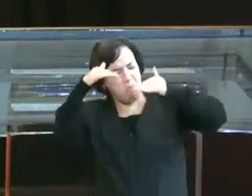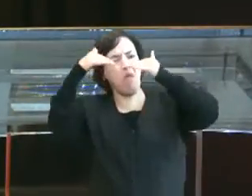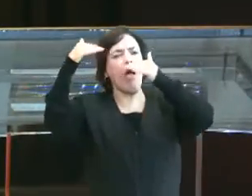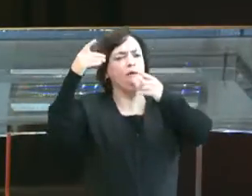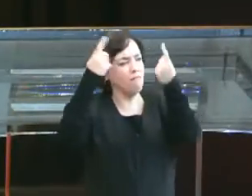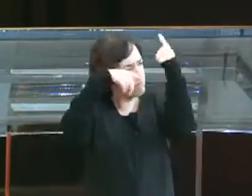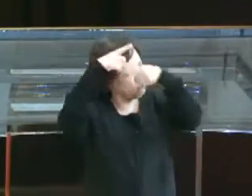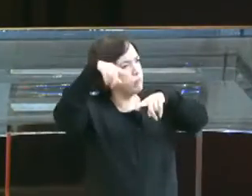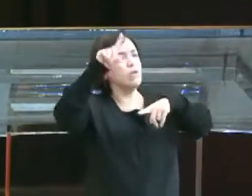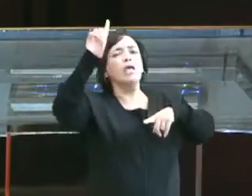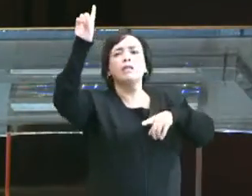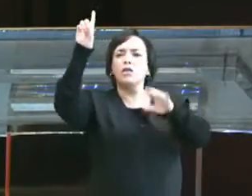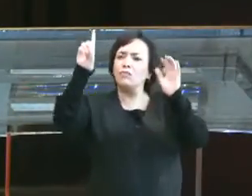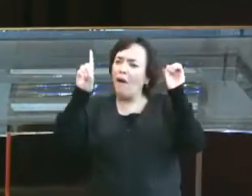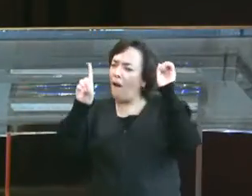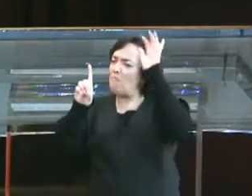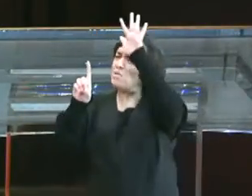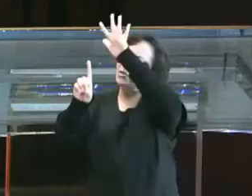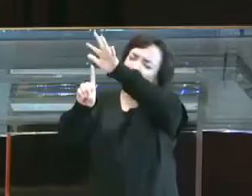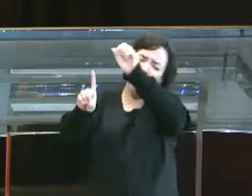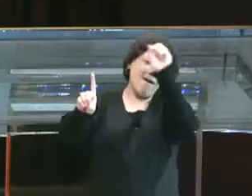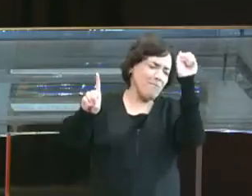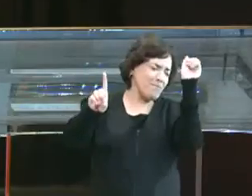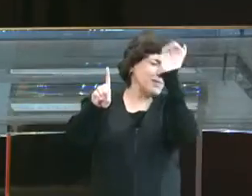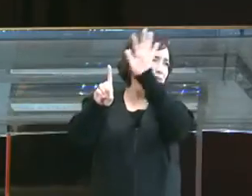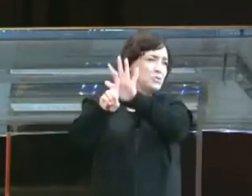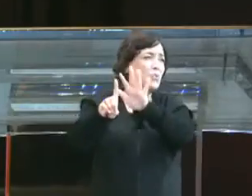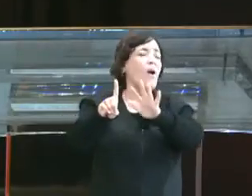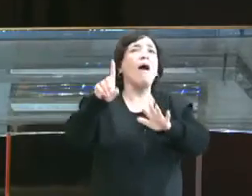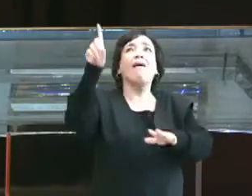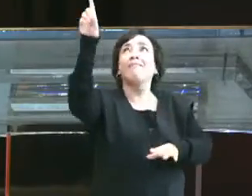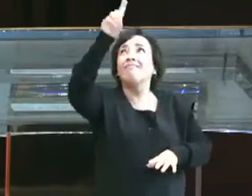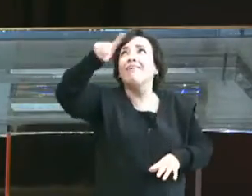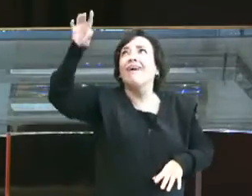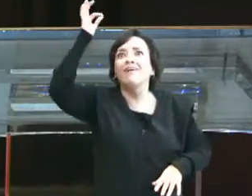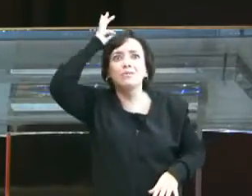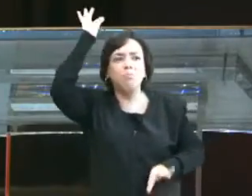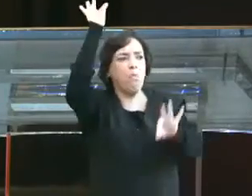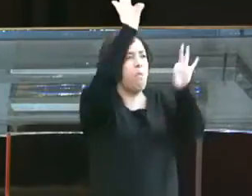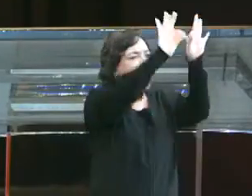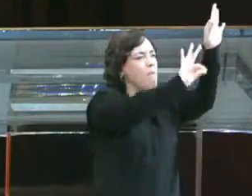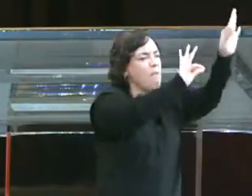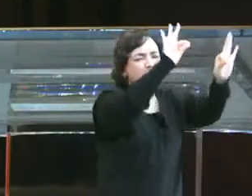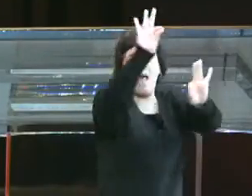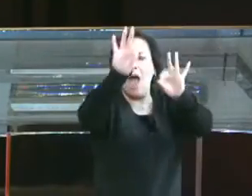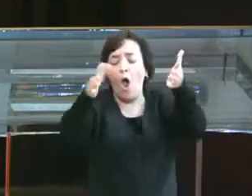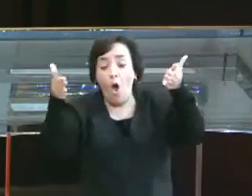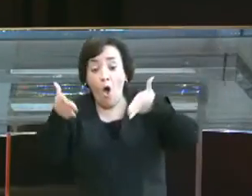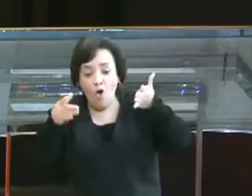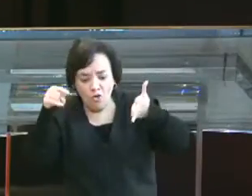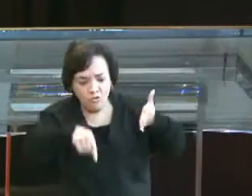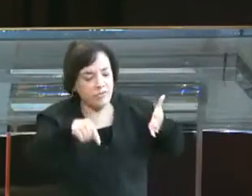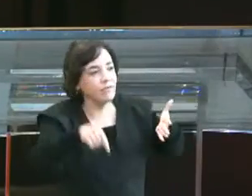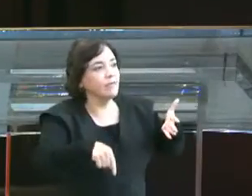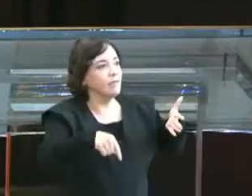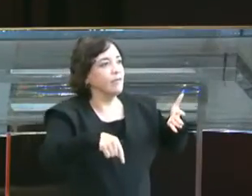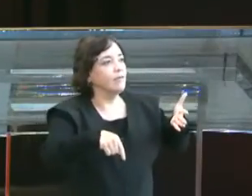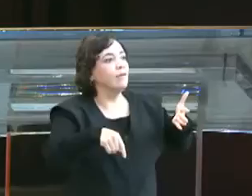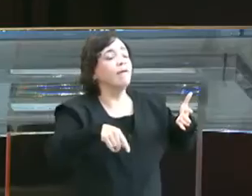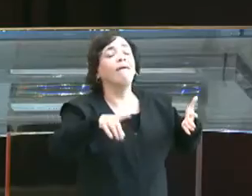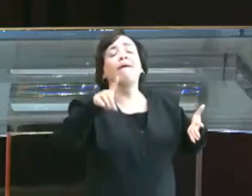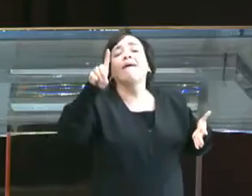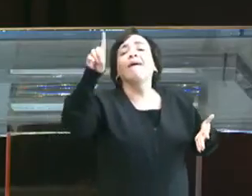sobre você. Ouve o assobio do vento, Ele está soprando hoje neste lugar. Ele vai